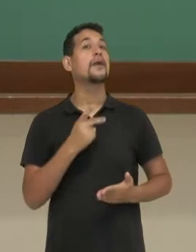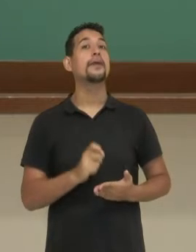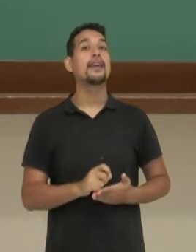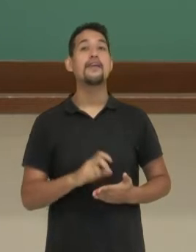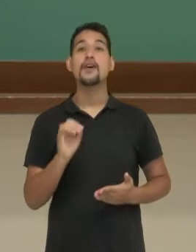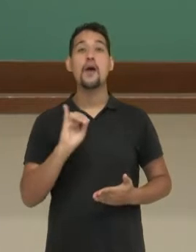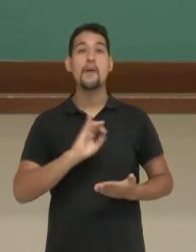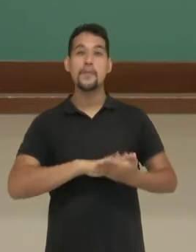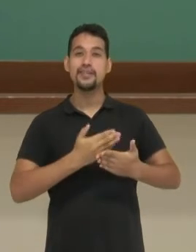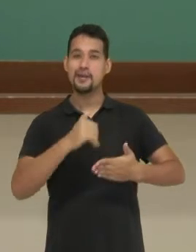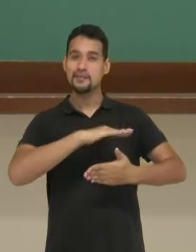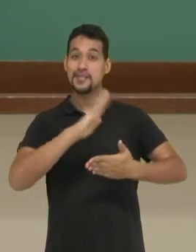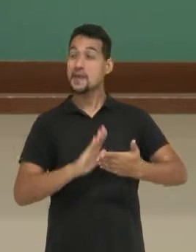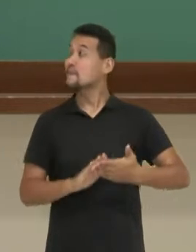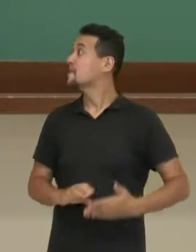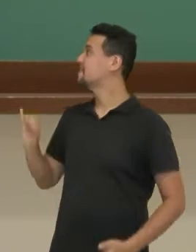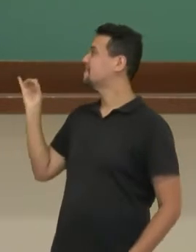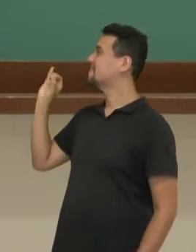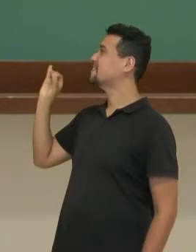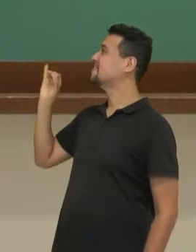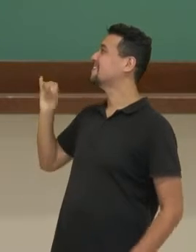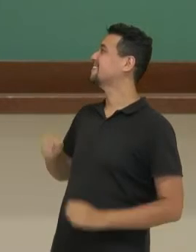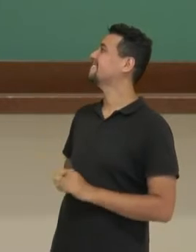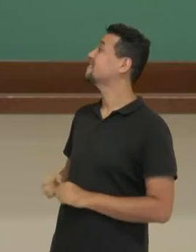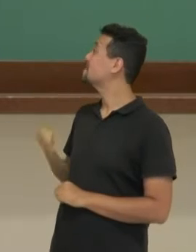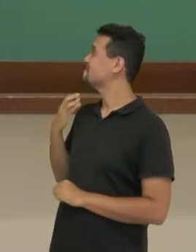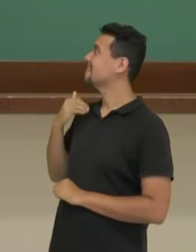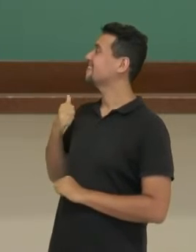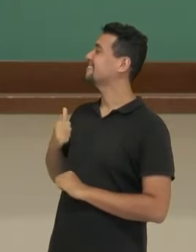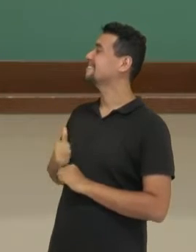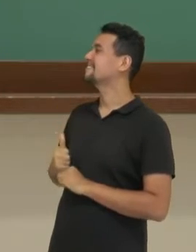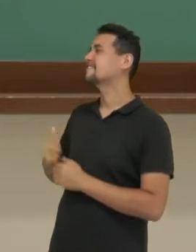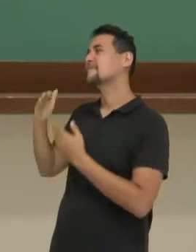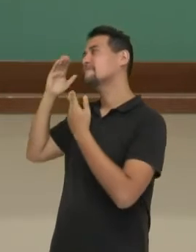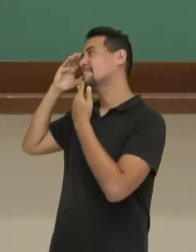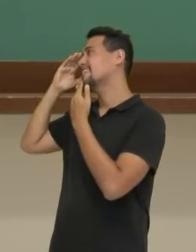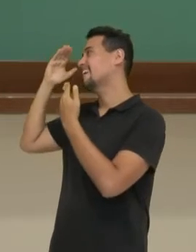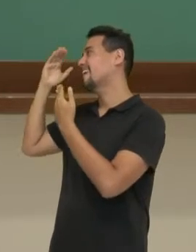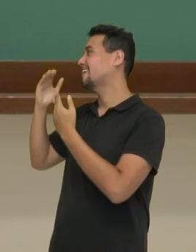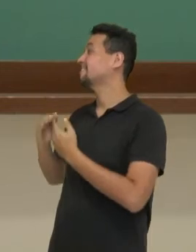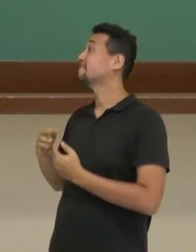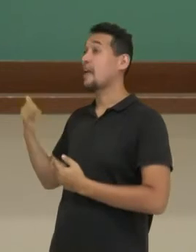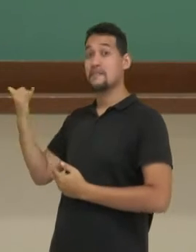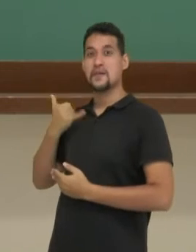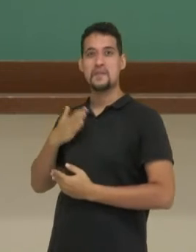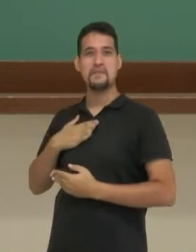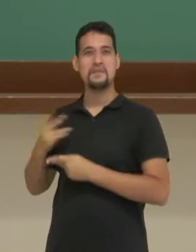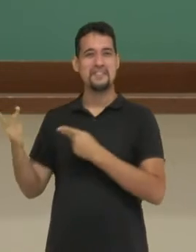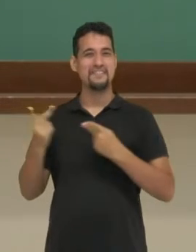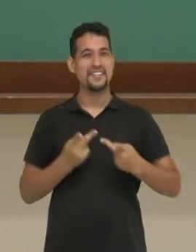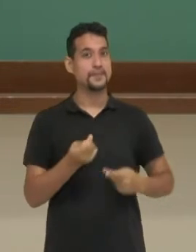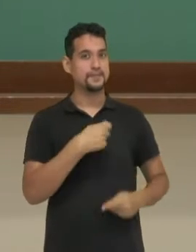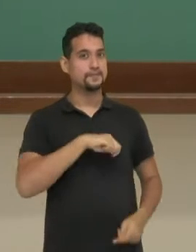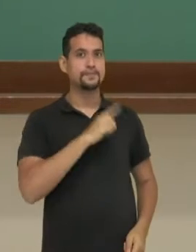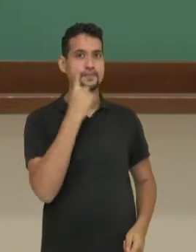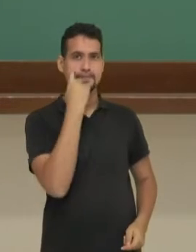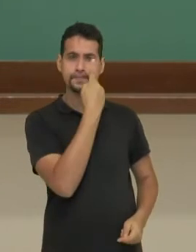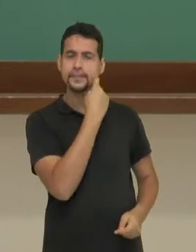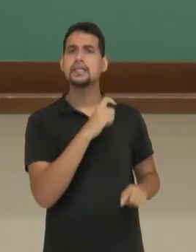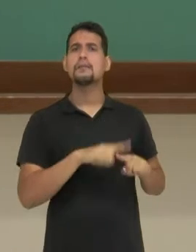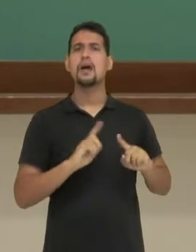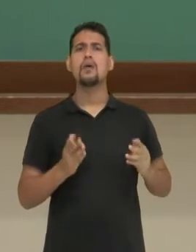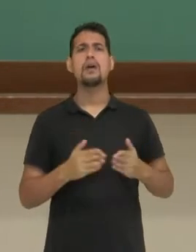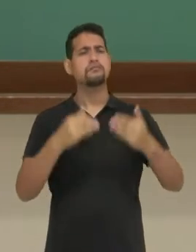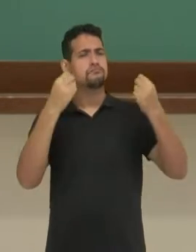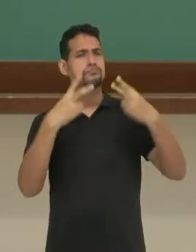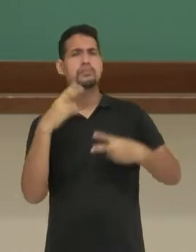vamos dar um olá! Olá, Kelvin! Seja bem-vindo à nossa aula. E agora, vamos ver o que